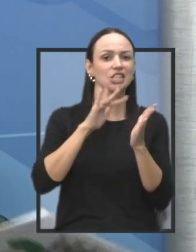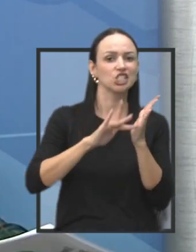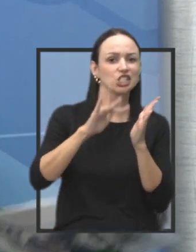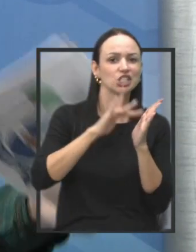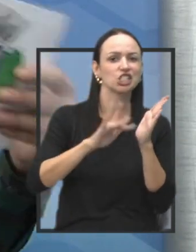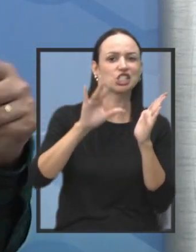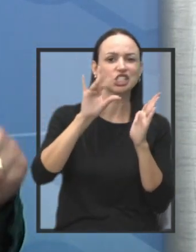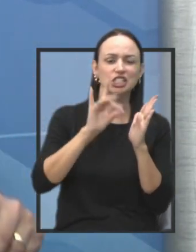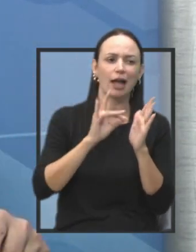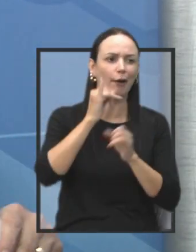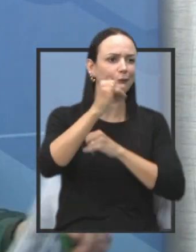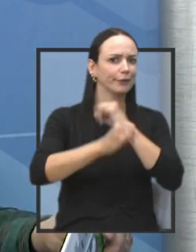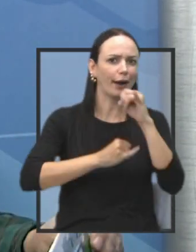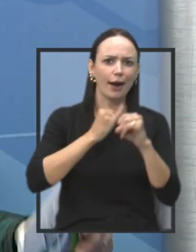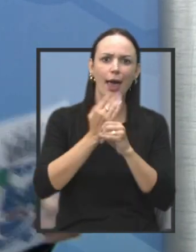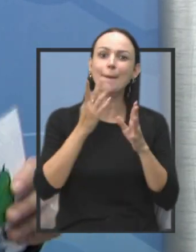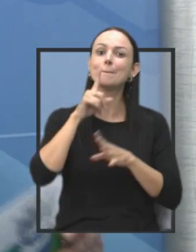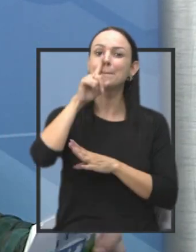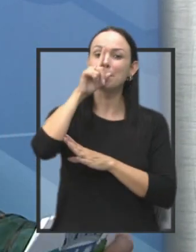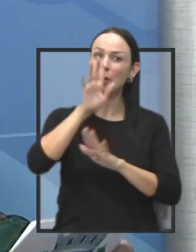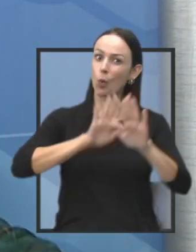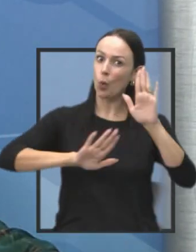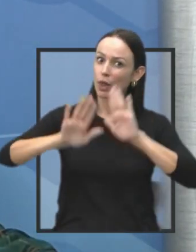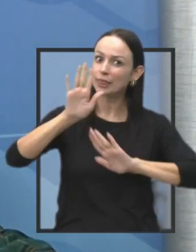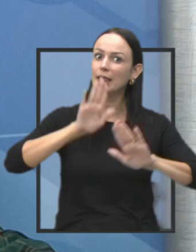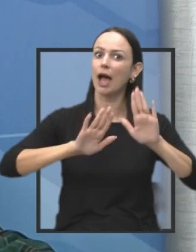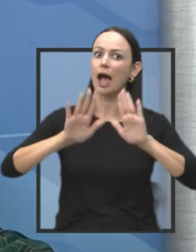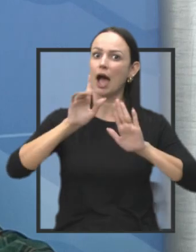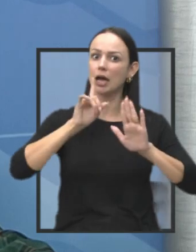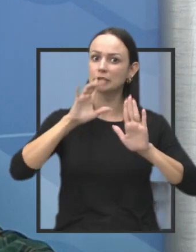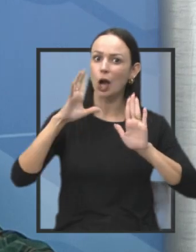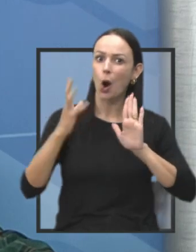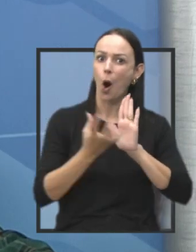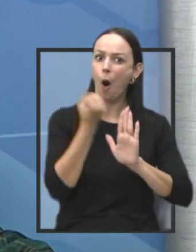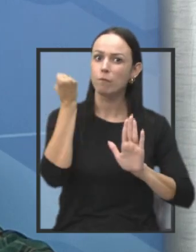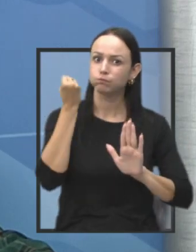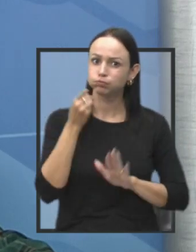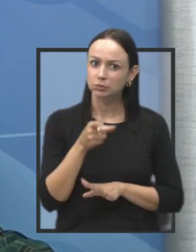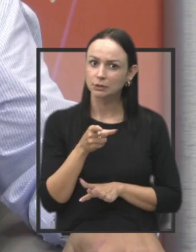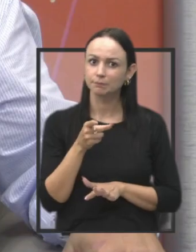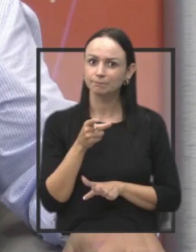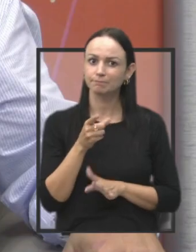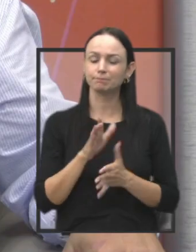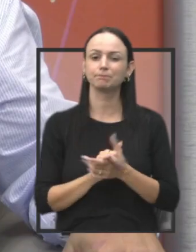a internet, mas é importante ficar atento aos golpes, não é, Júnior? Nossa, isso é